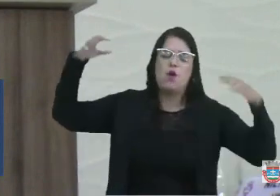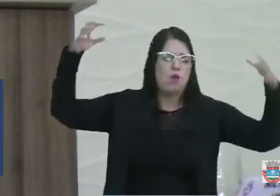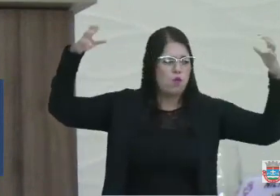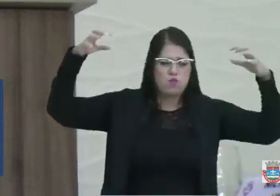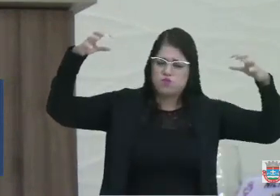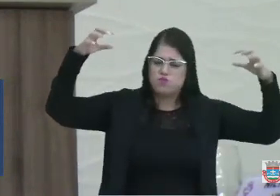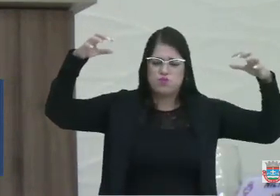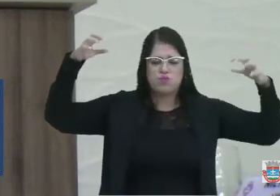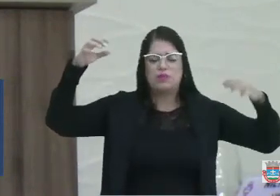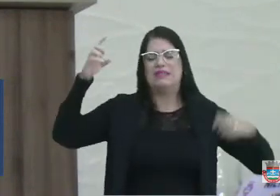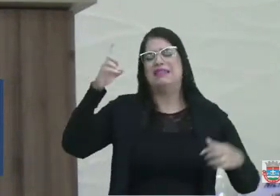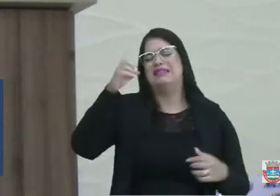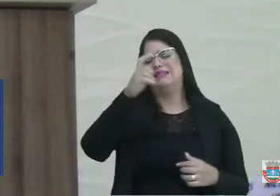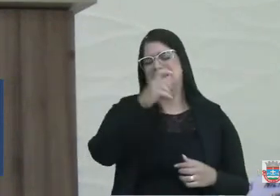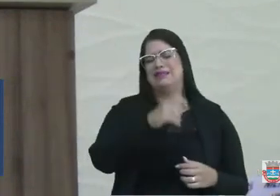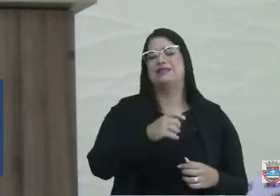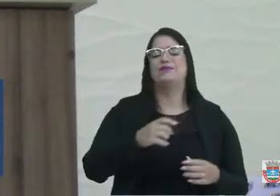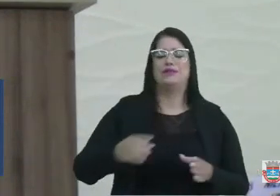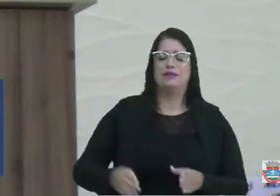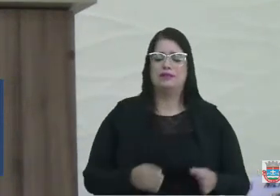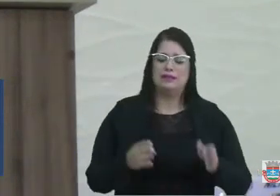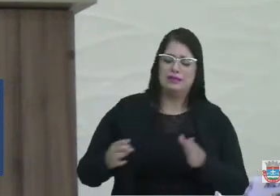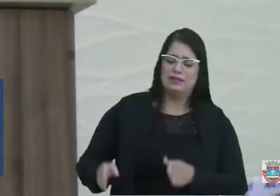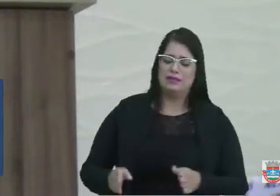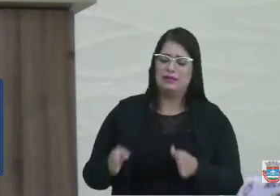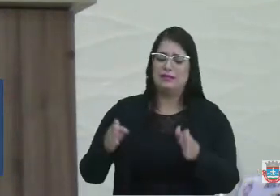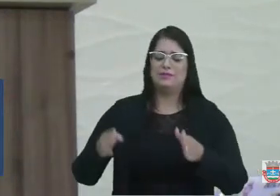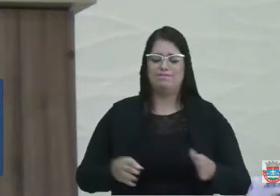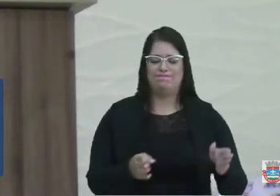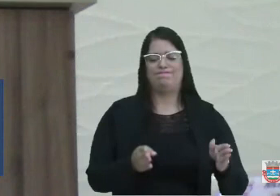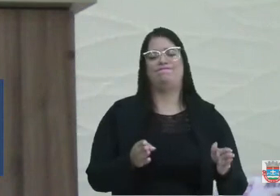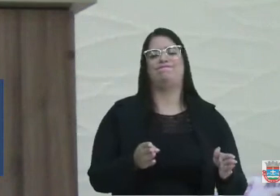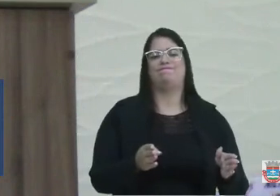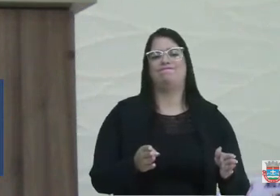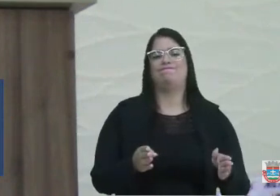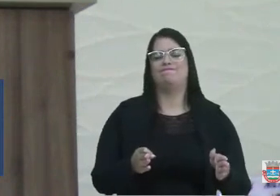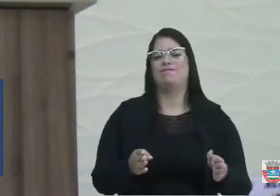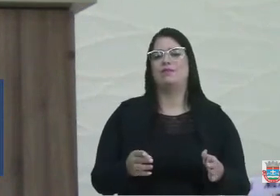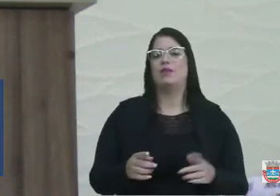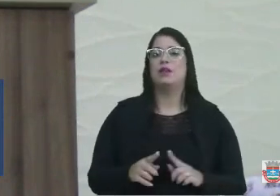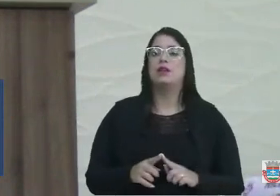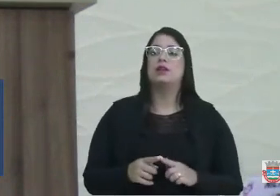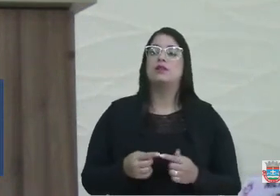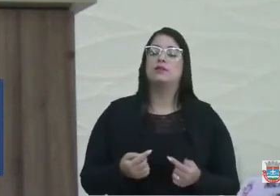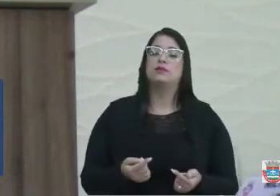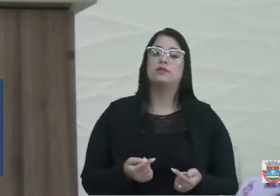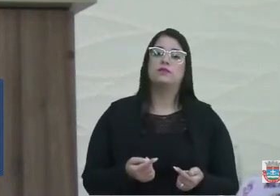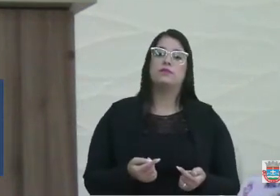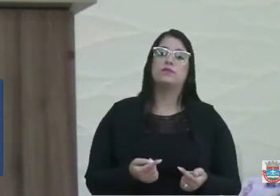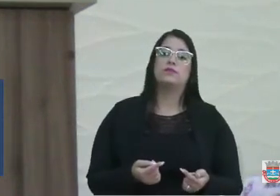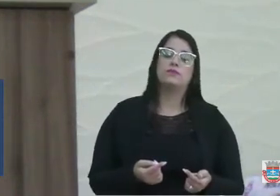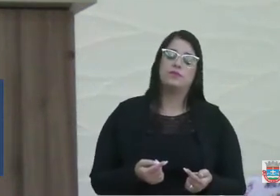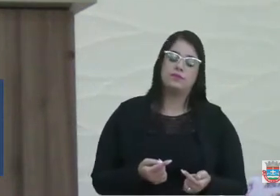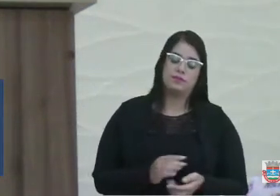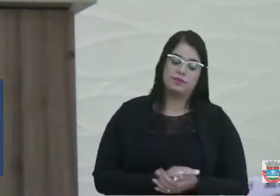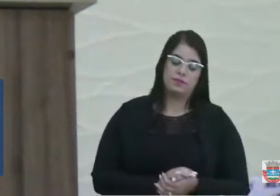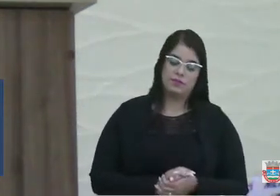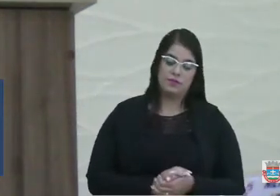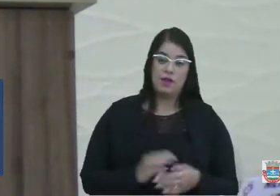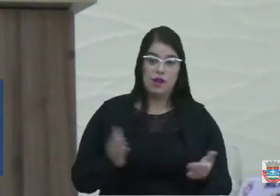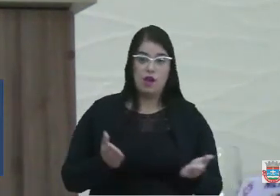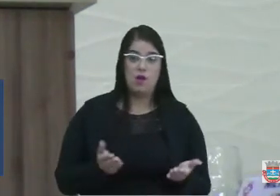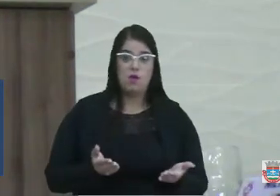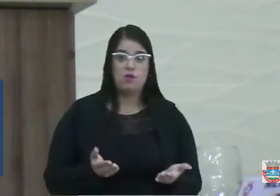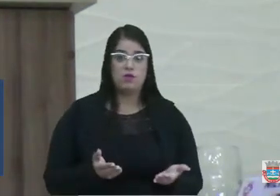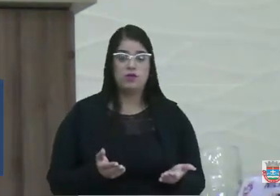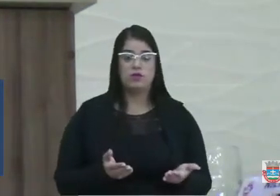também as estradas. Todos os colegas aqui, vereadores, sabem disso. Que principalmente ali, muitas vezes a máquina fazia estrada, como hoje. Hoje